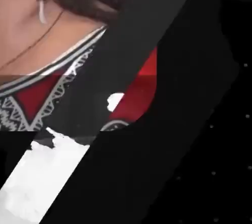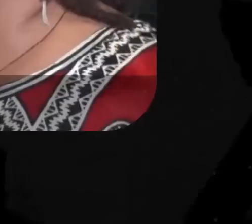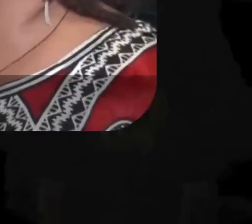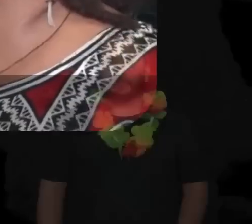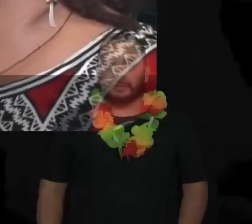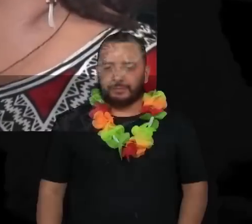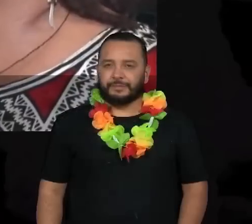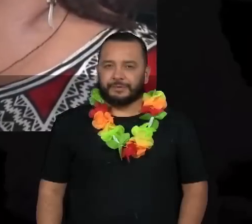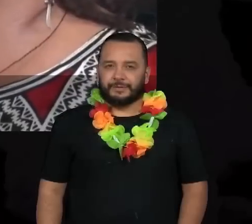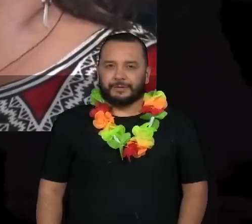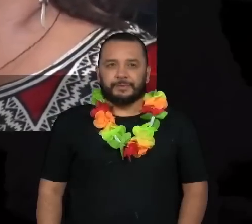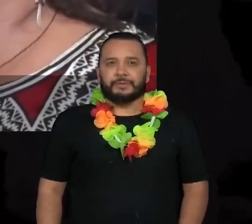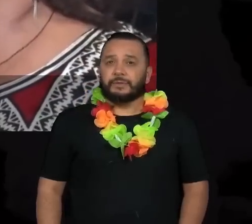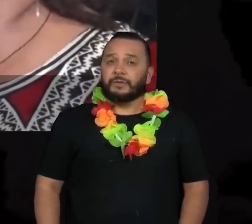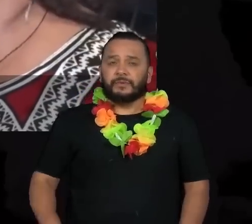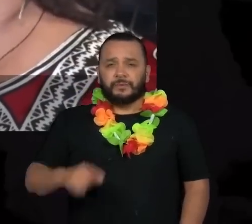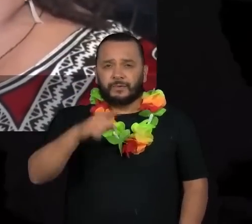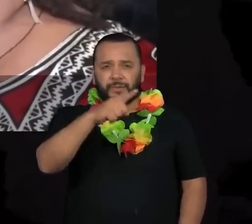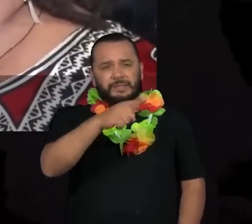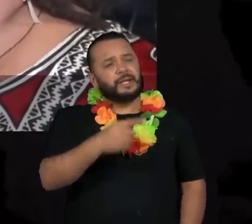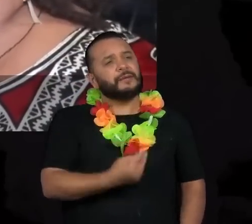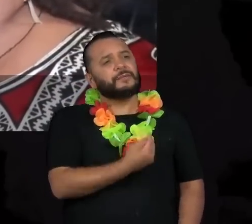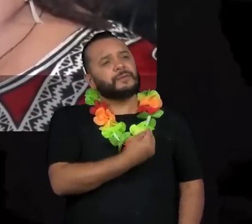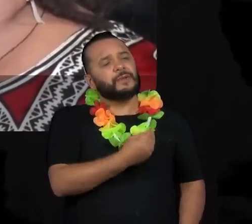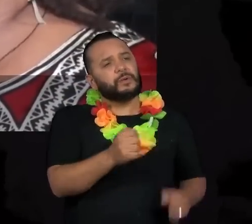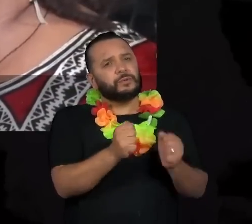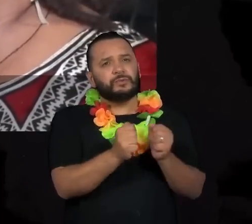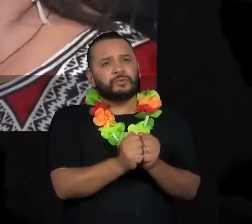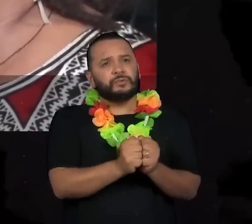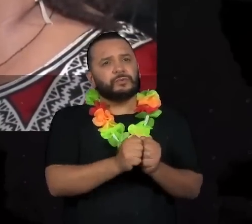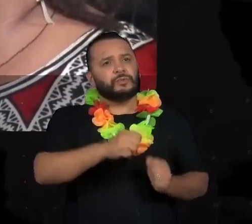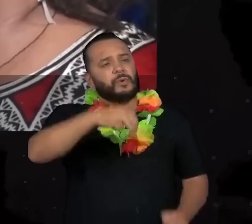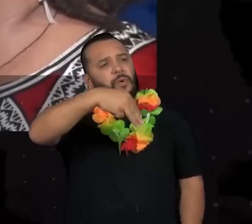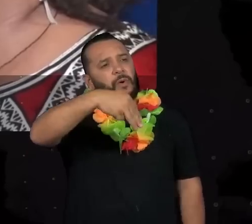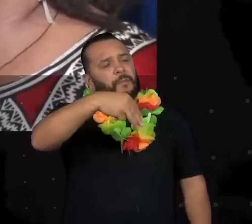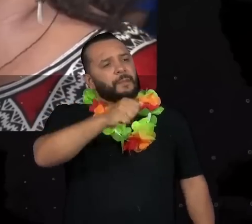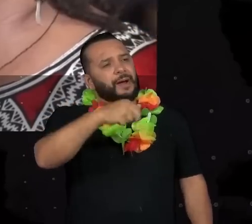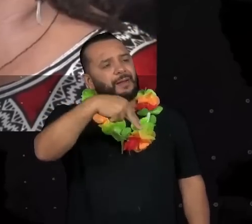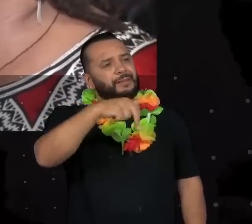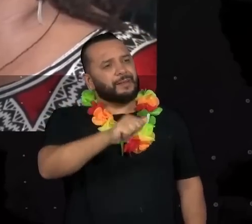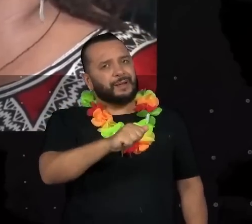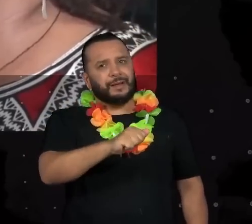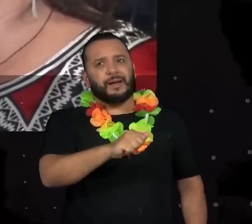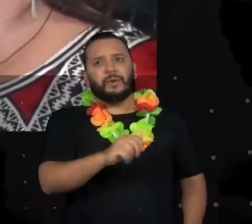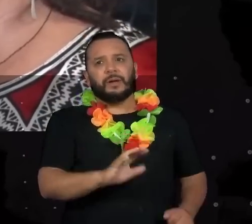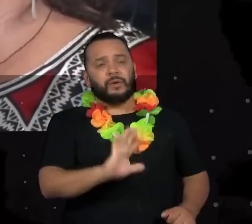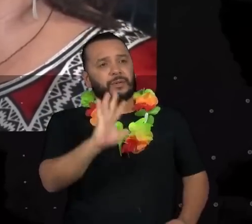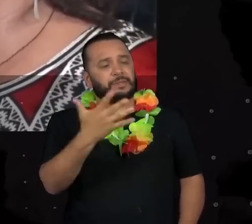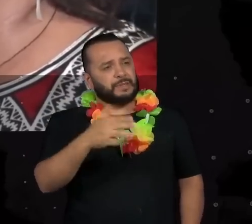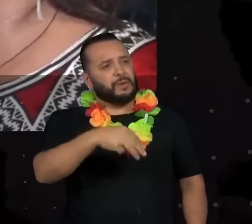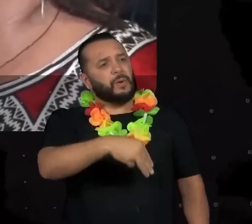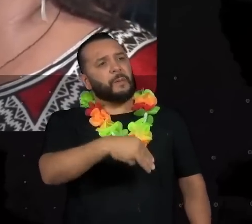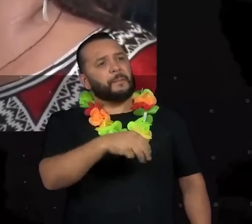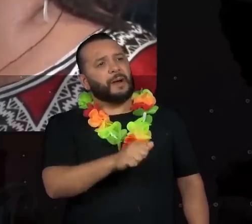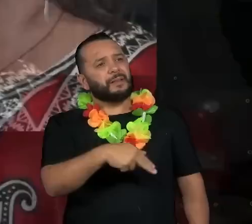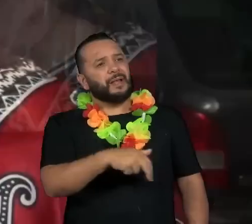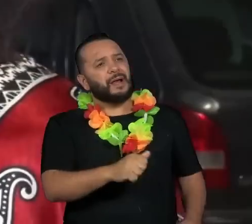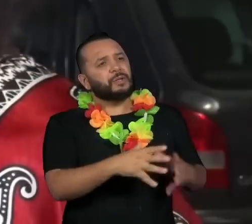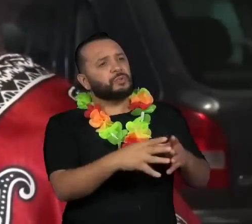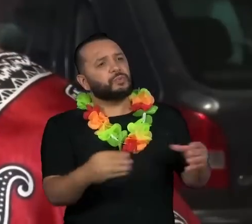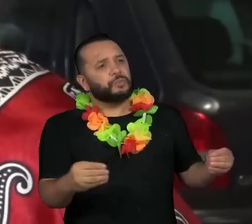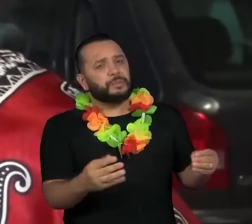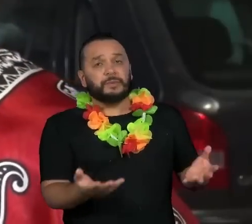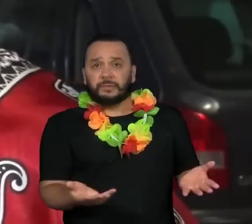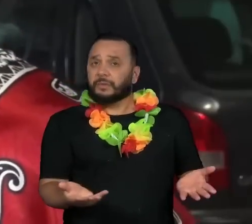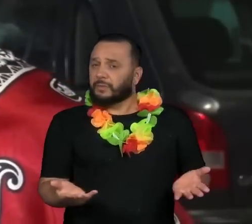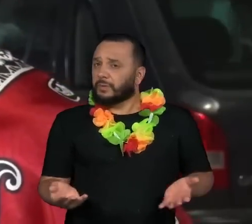Paz, você conviveu com o Naná Vasconcelos, né? Como é que foi essa responsabilidade de, depois da partida do Naná, assumir, fazer parte dessa direção colegiada?